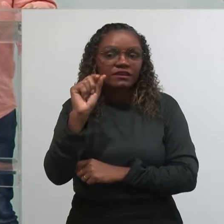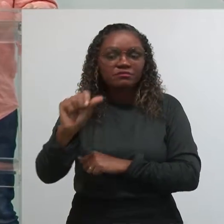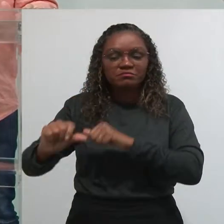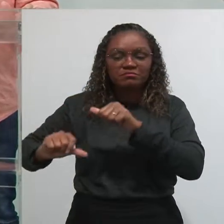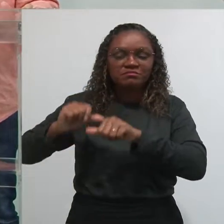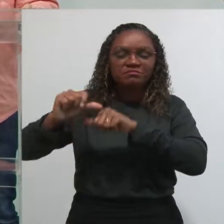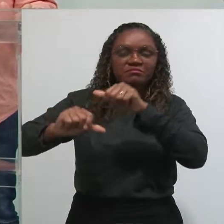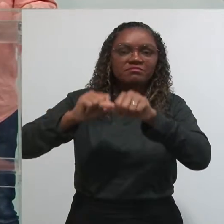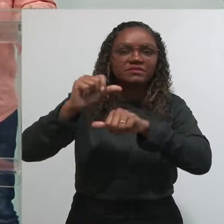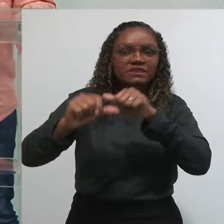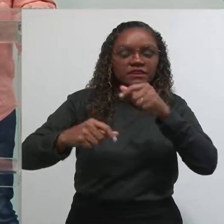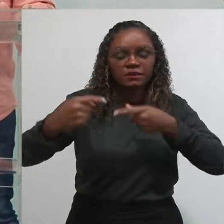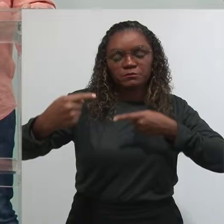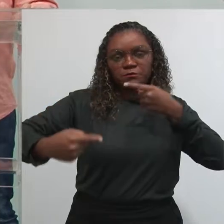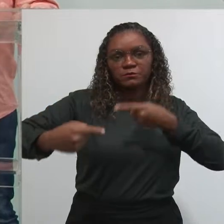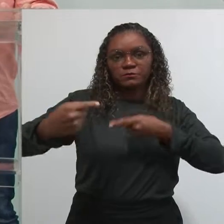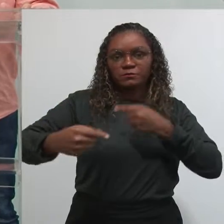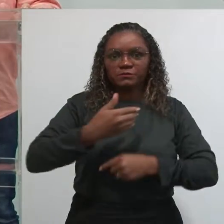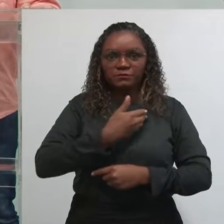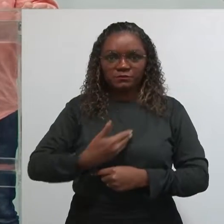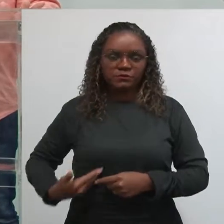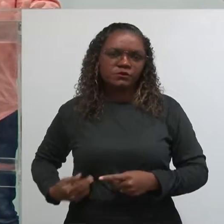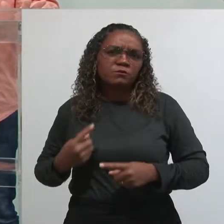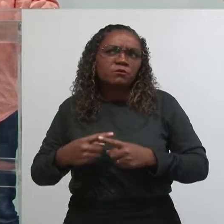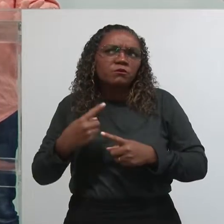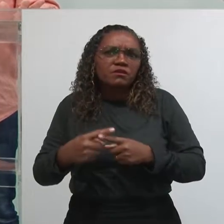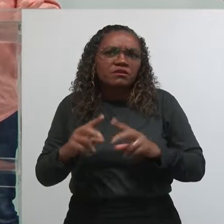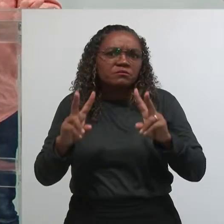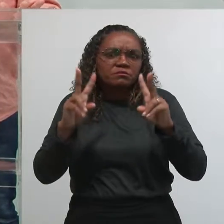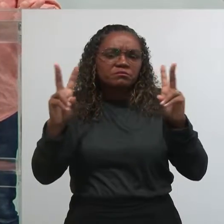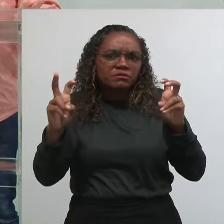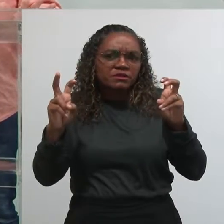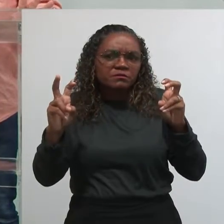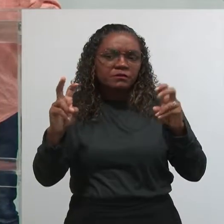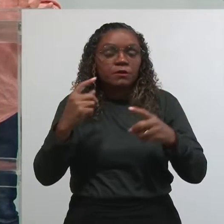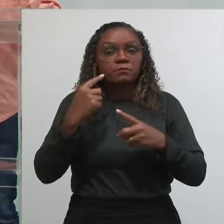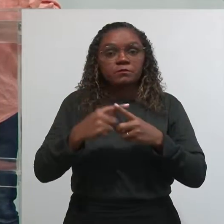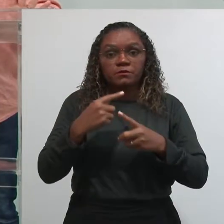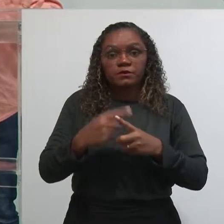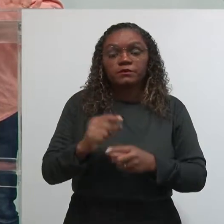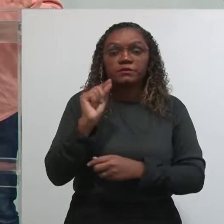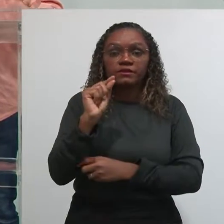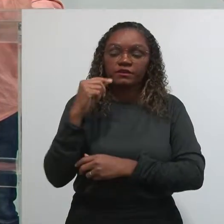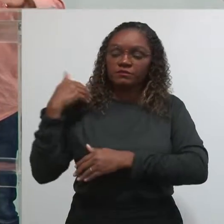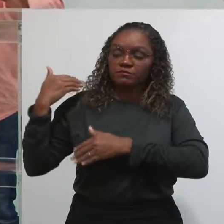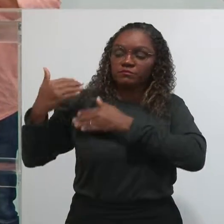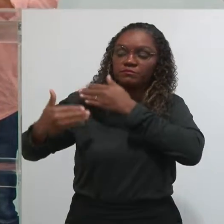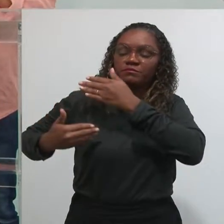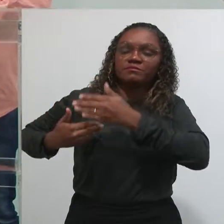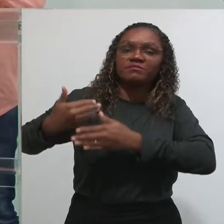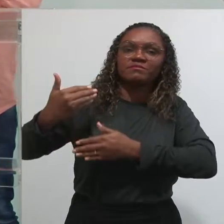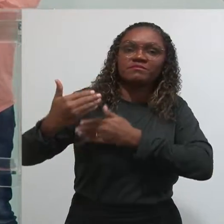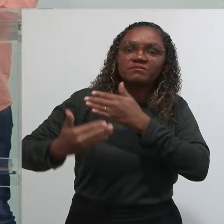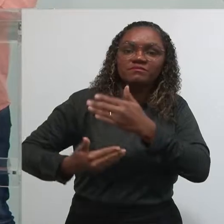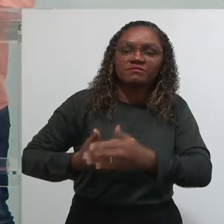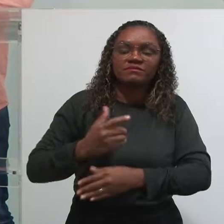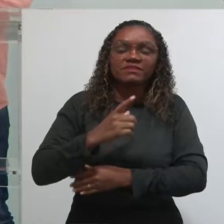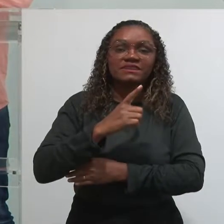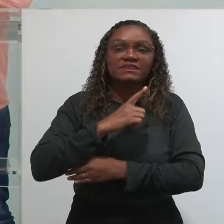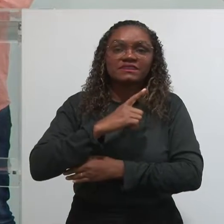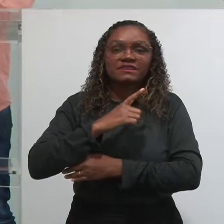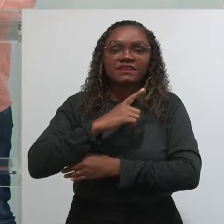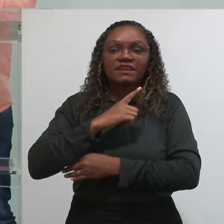concepção de políticas públicas, certo? Por que a ideia de ciclo, né? Porque esse ciclo, na verdade, ele está no imaginário, ele